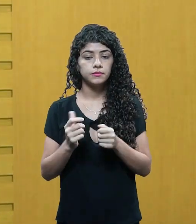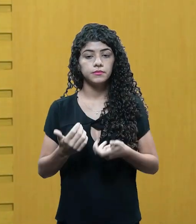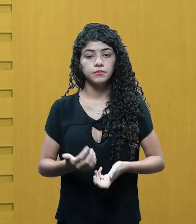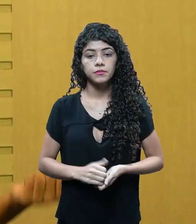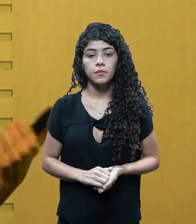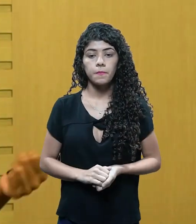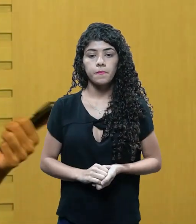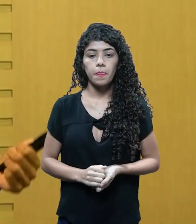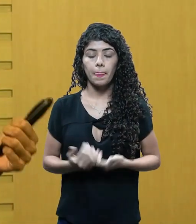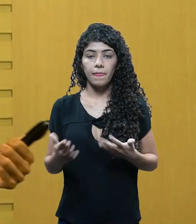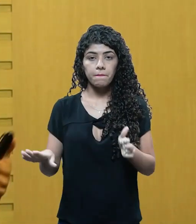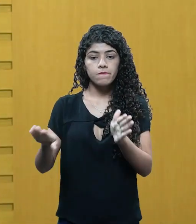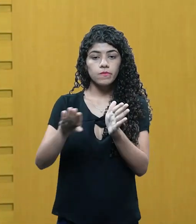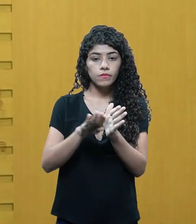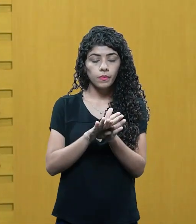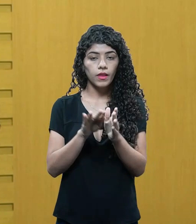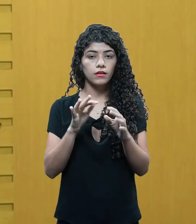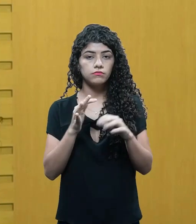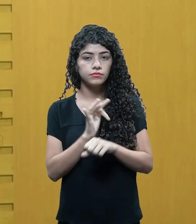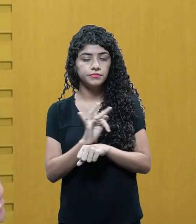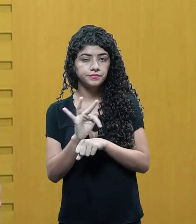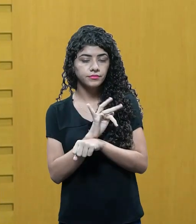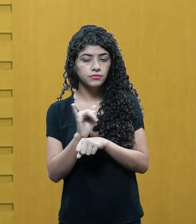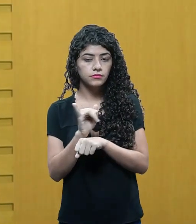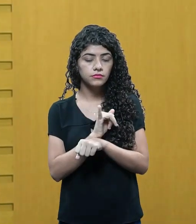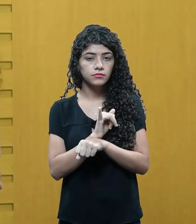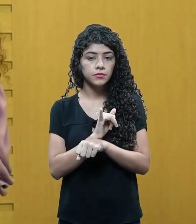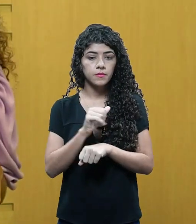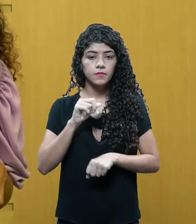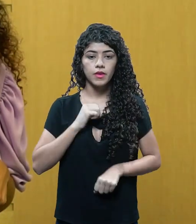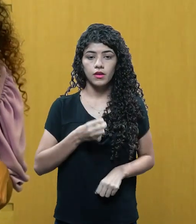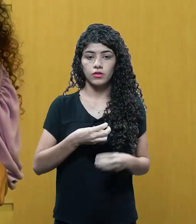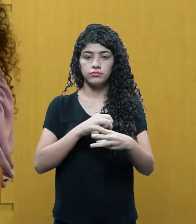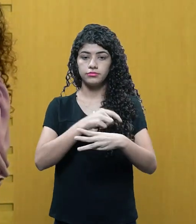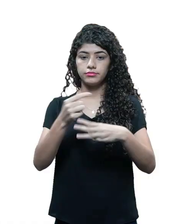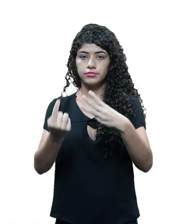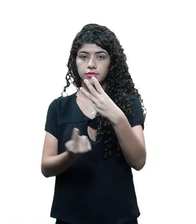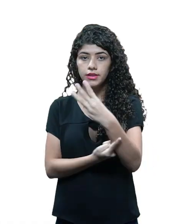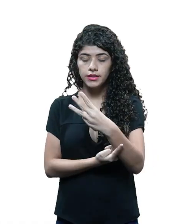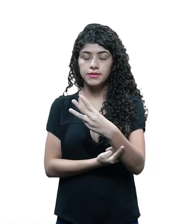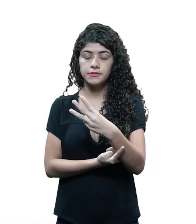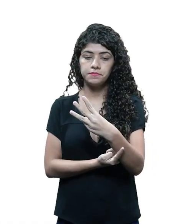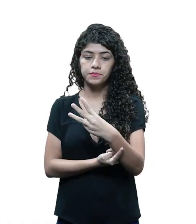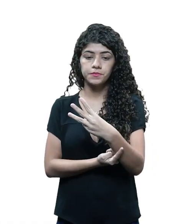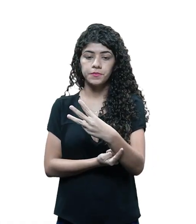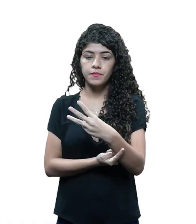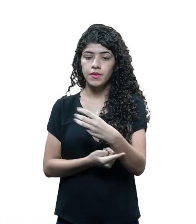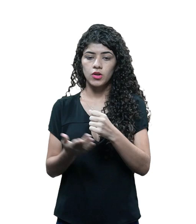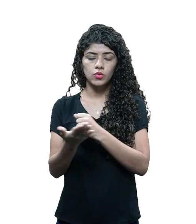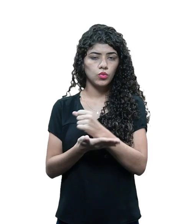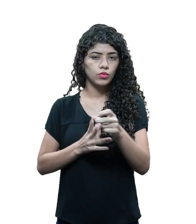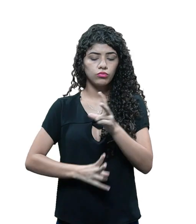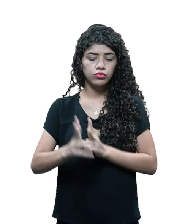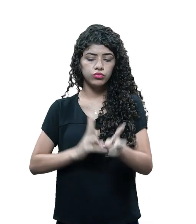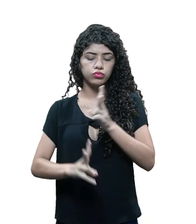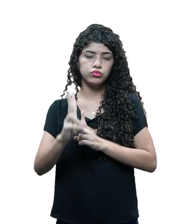E aí, gente, chegando já nessa parte mais técnica da formatação, eu separei 3 elementos que são mais